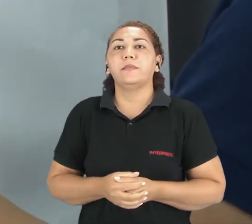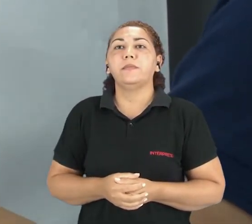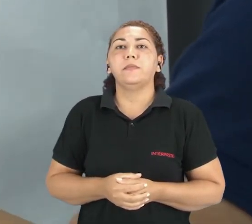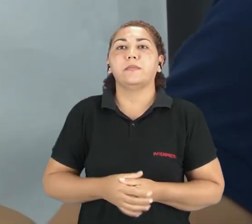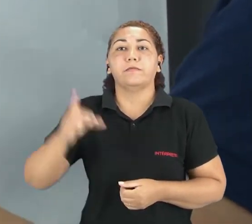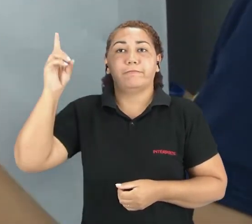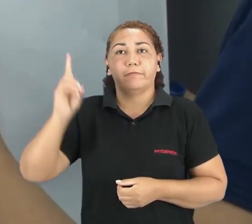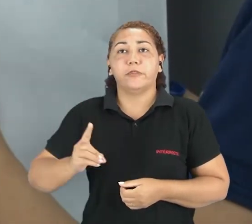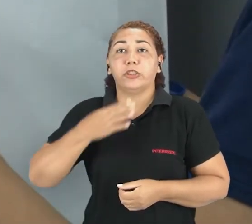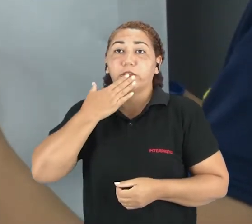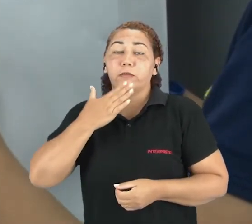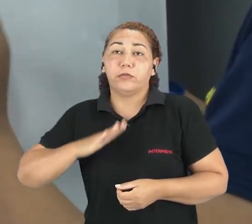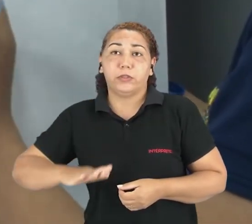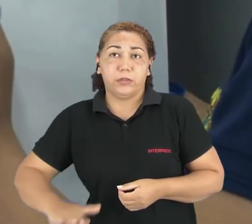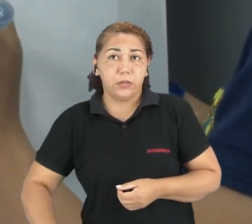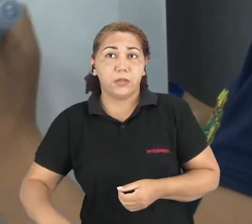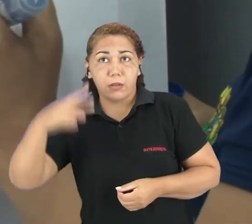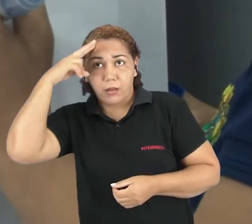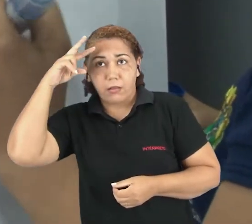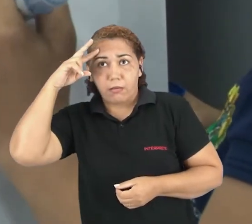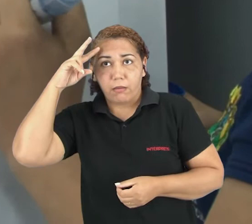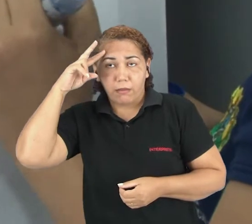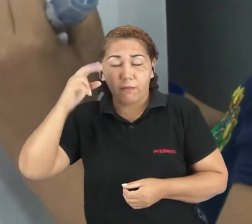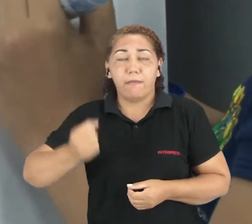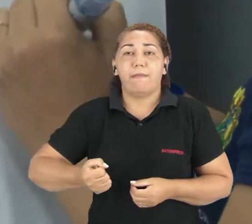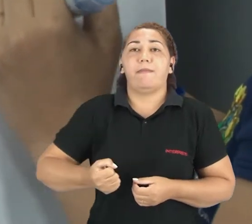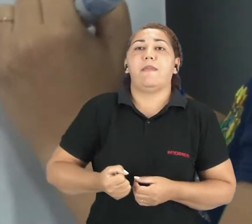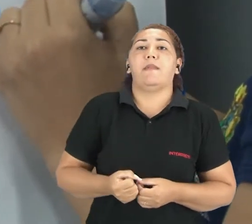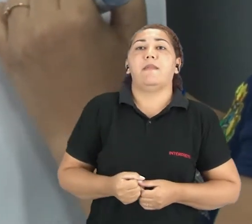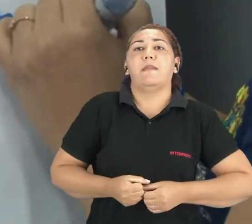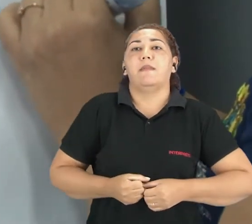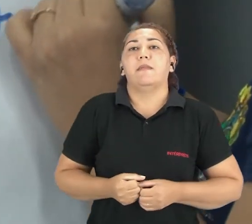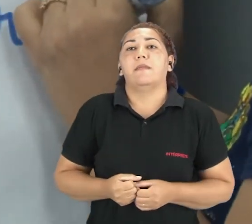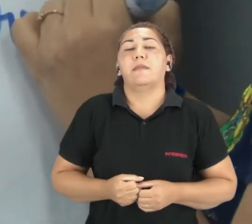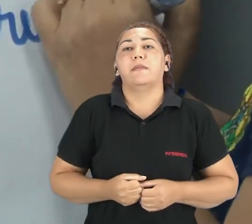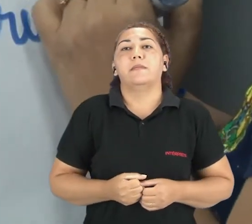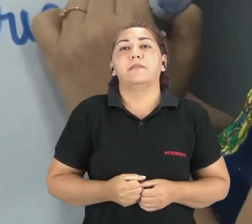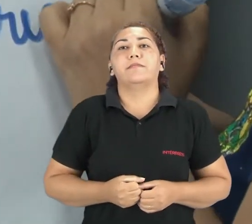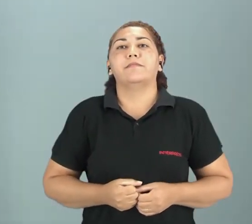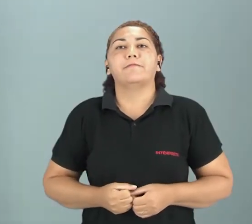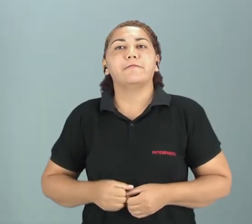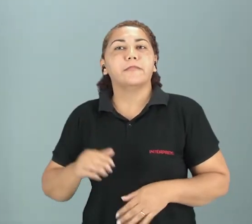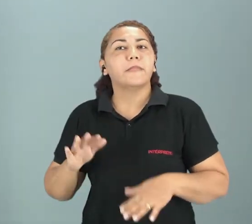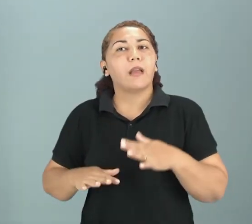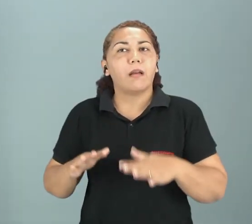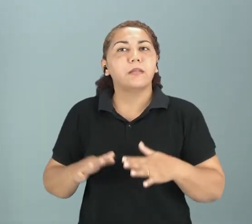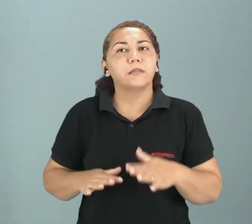Direitos da criança, para a gente lembrar isso, já que muitas vezes a gente